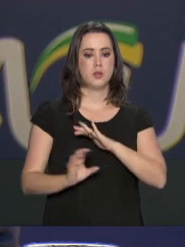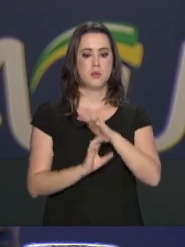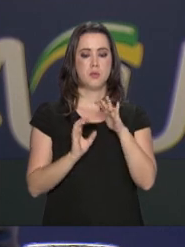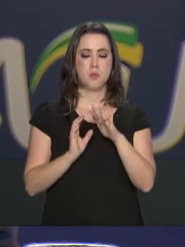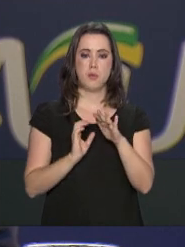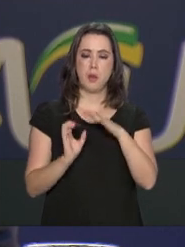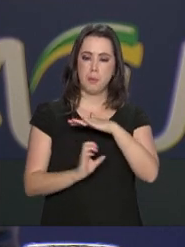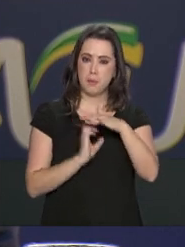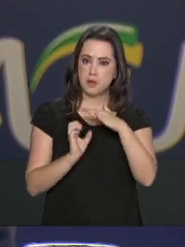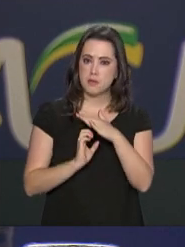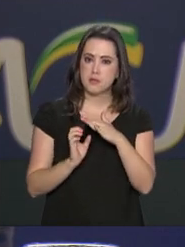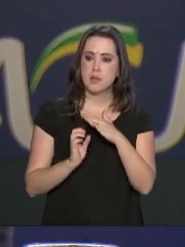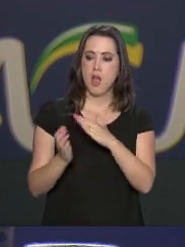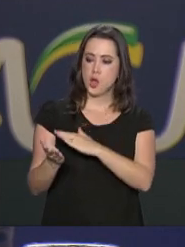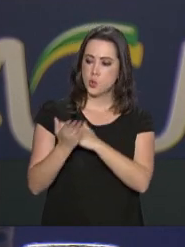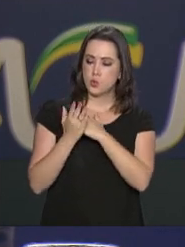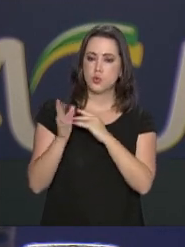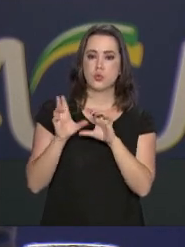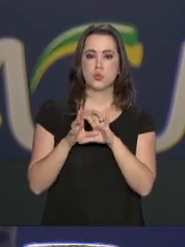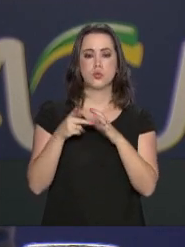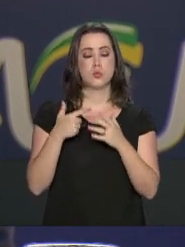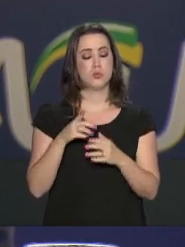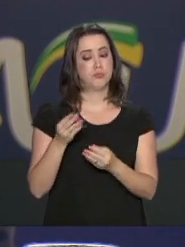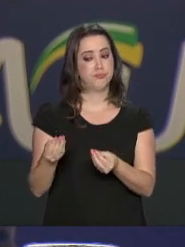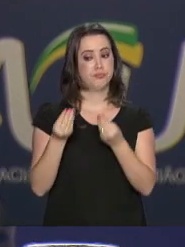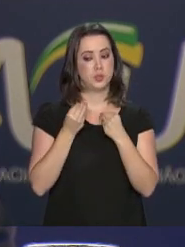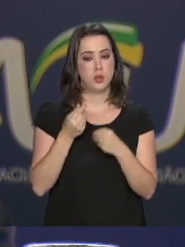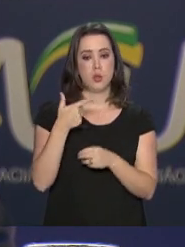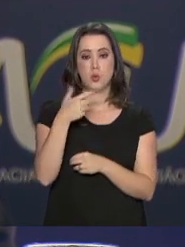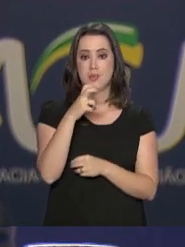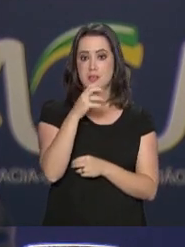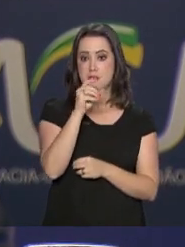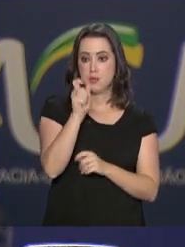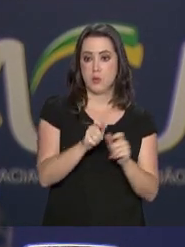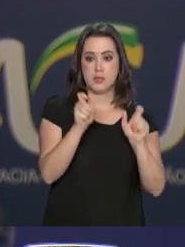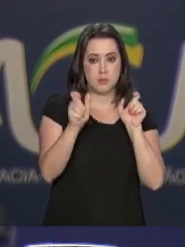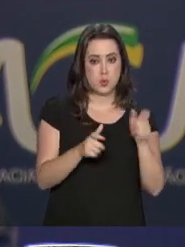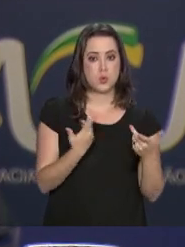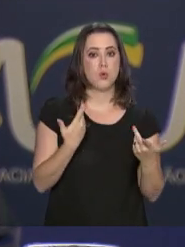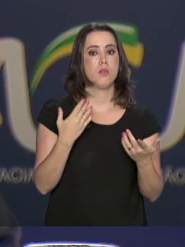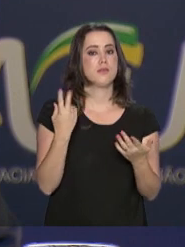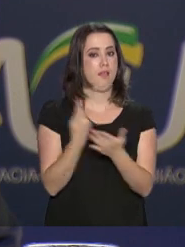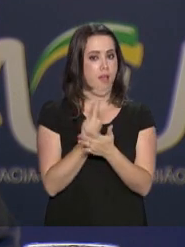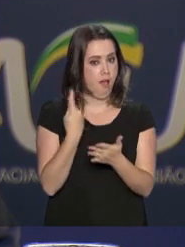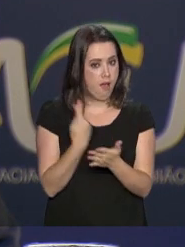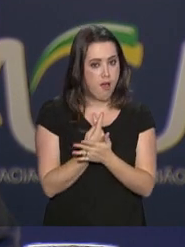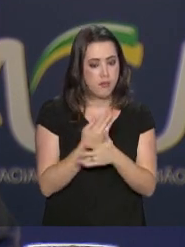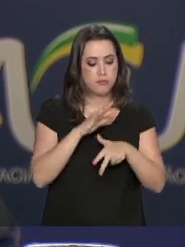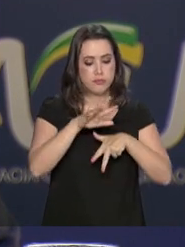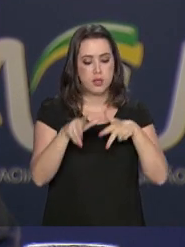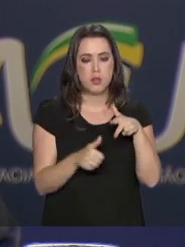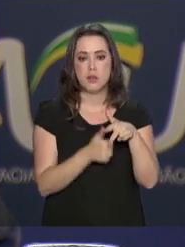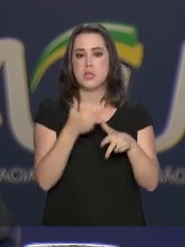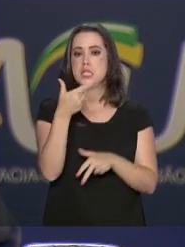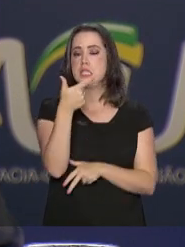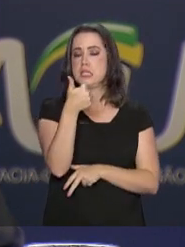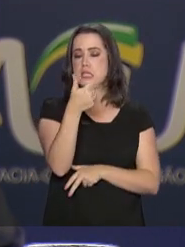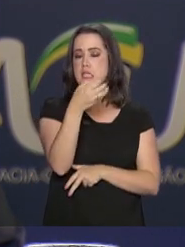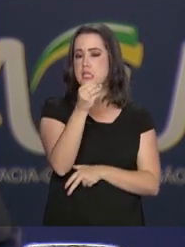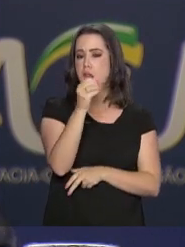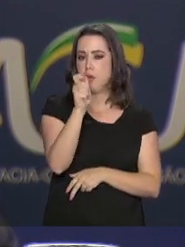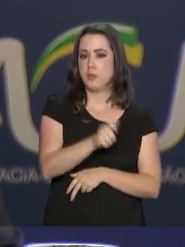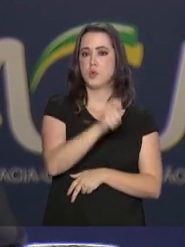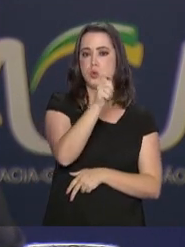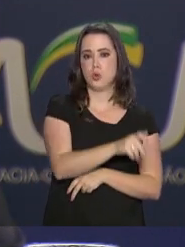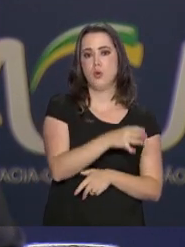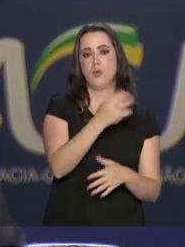trazendo ilícitos relacionados a 250 pessoas físicas e 100 pessoas jurídicas. Ou seja,